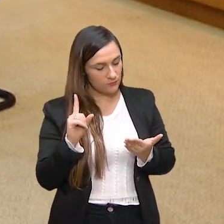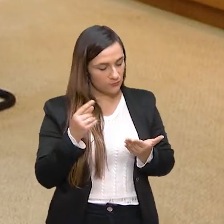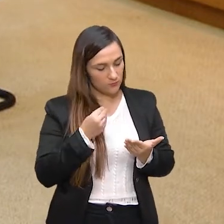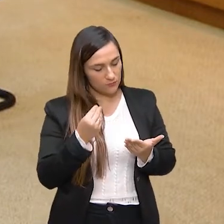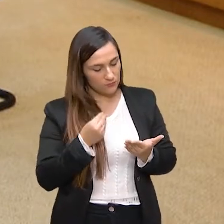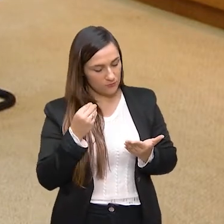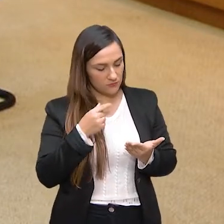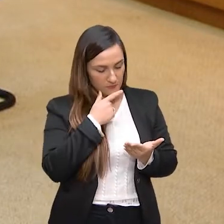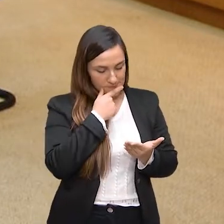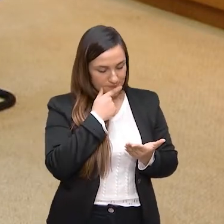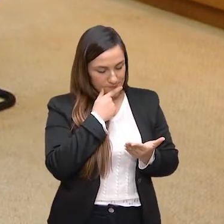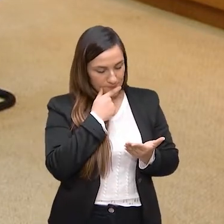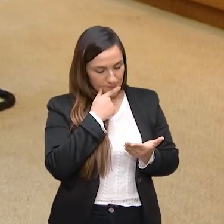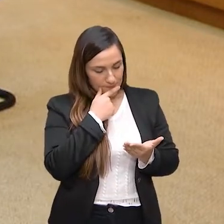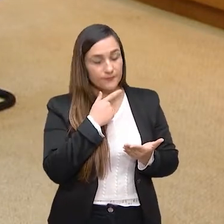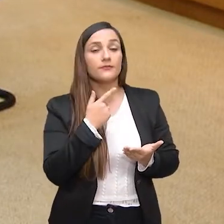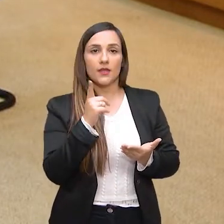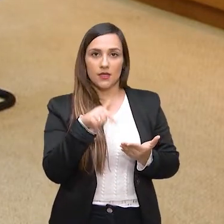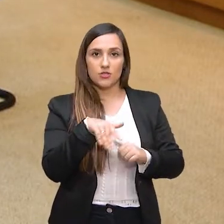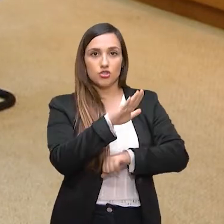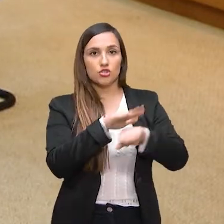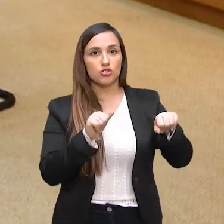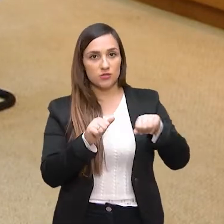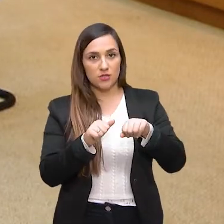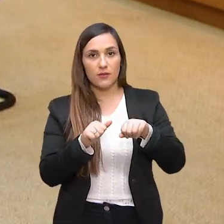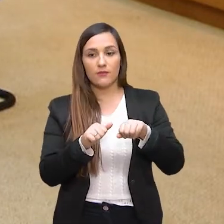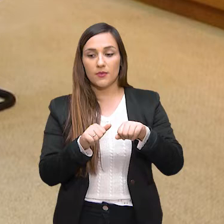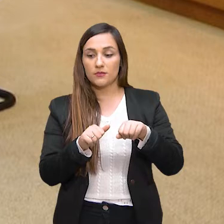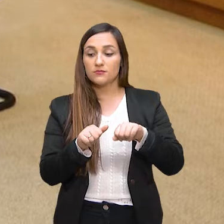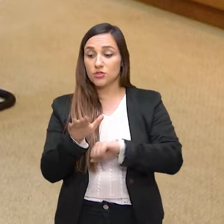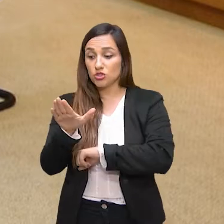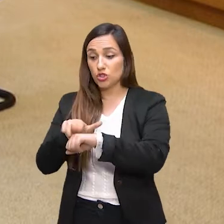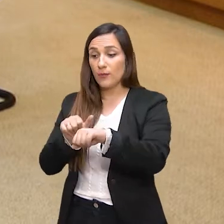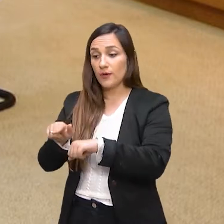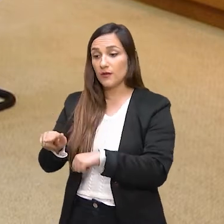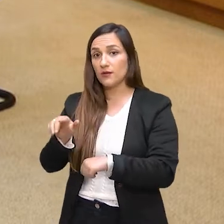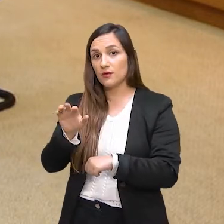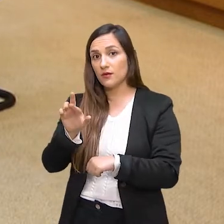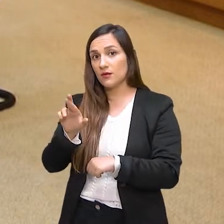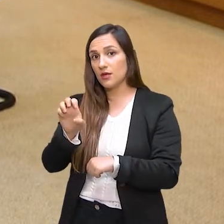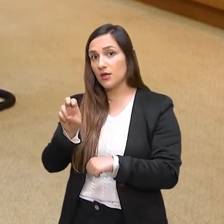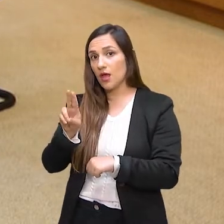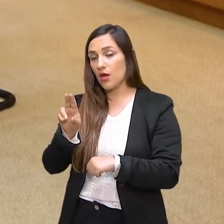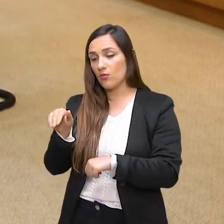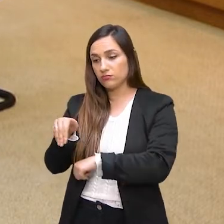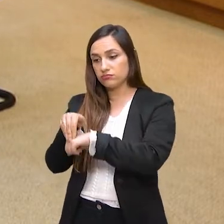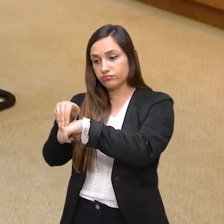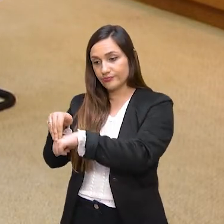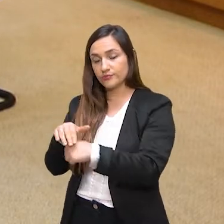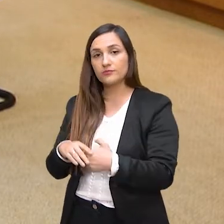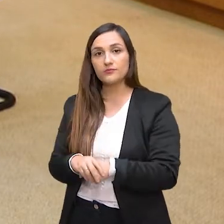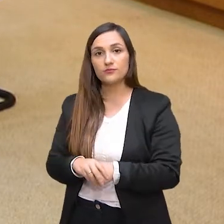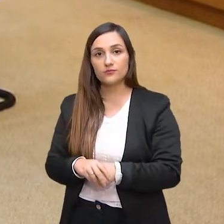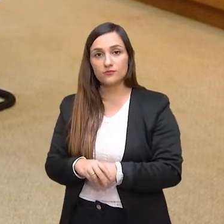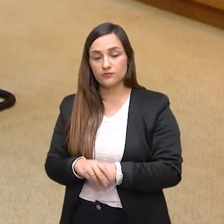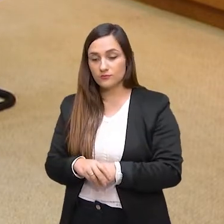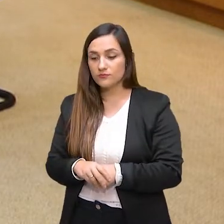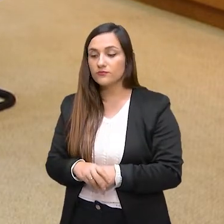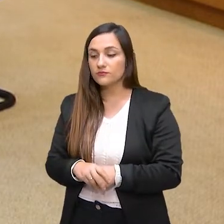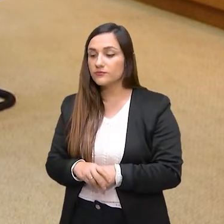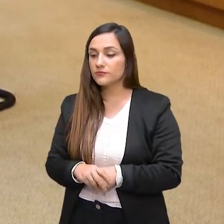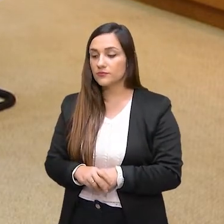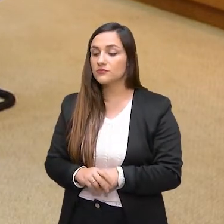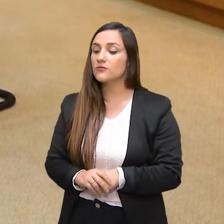em condições, vai determinar que o réu seja citado. Hoje, no processo civil, há uma fase inicial